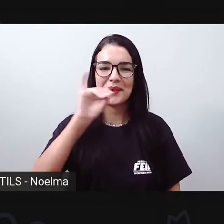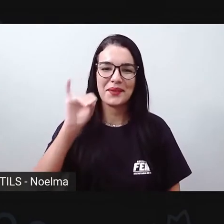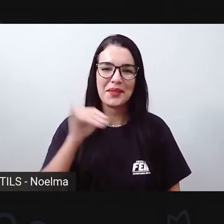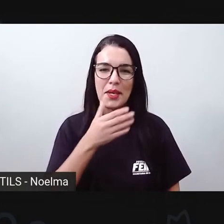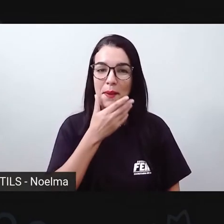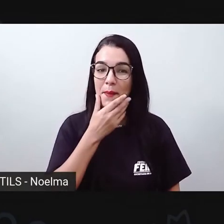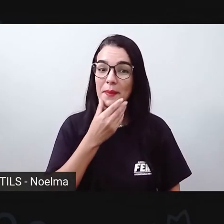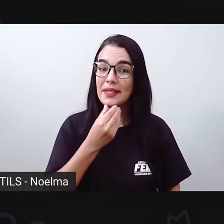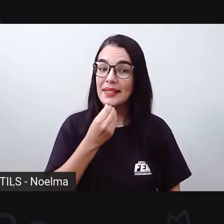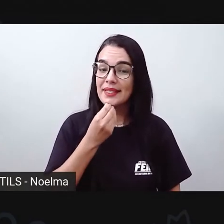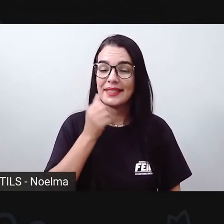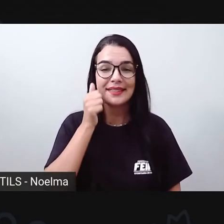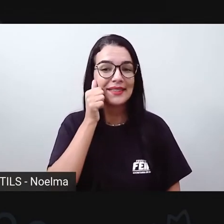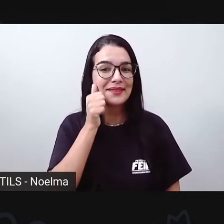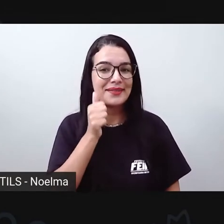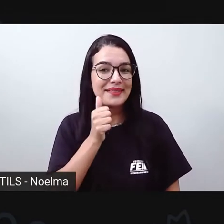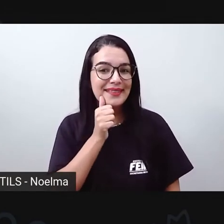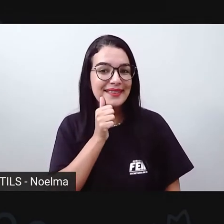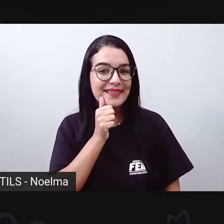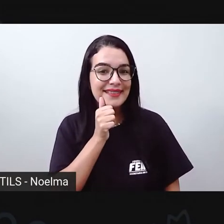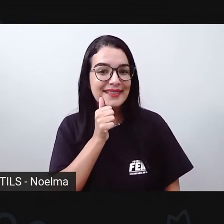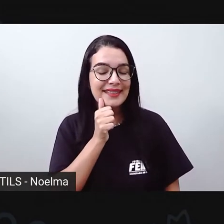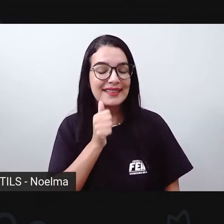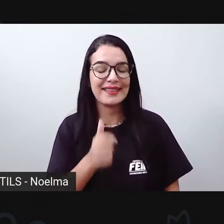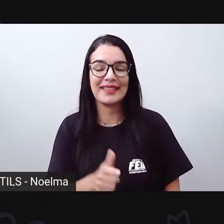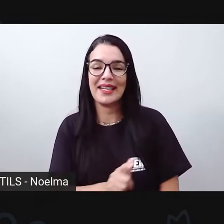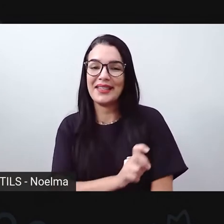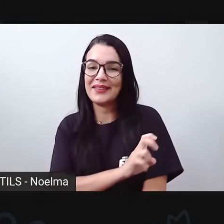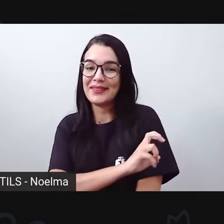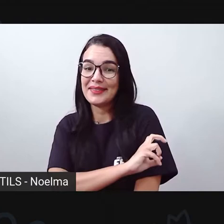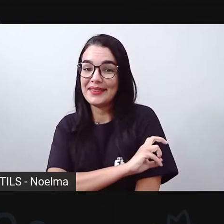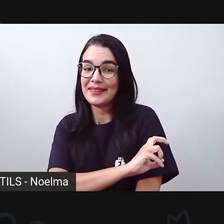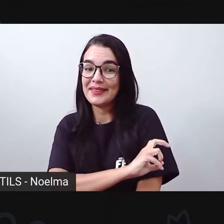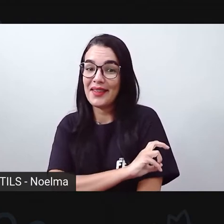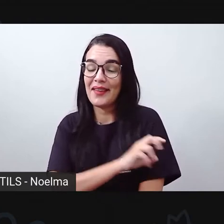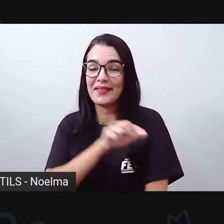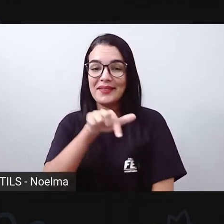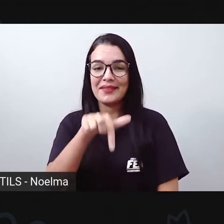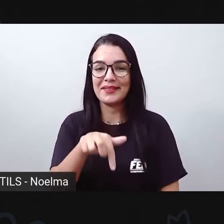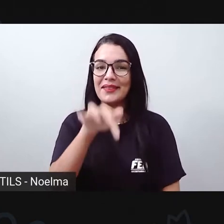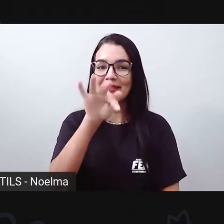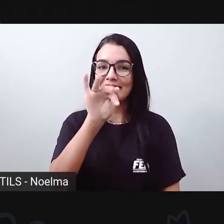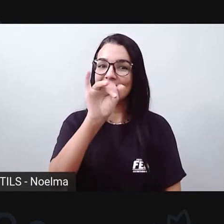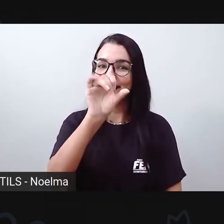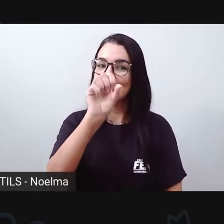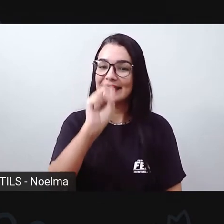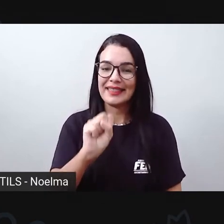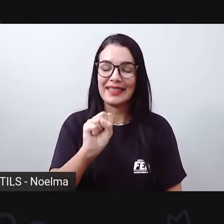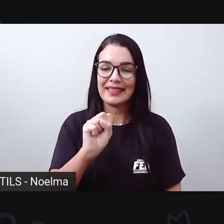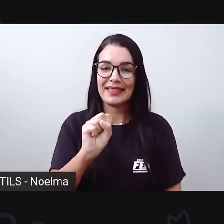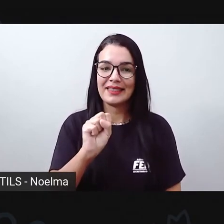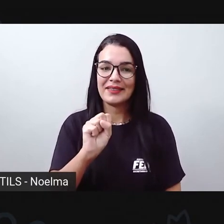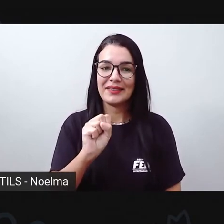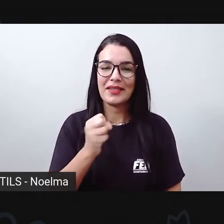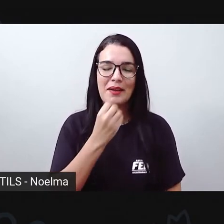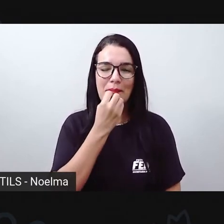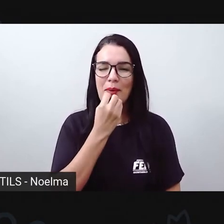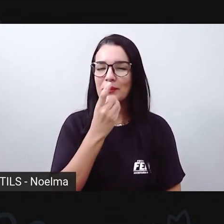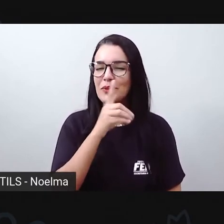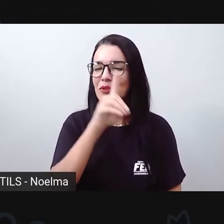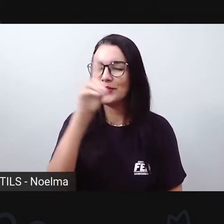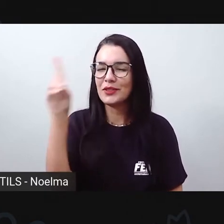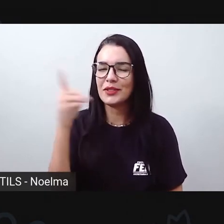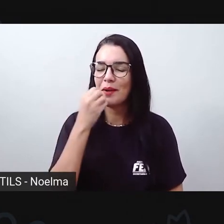Olá, meninos e meninas das turmas do quinto ano de Feira de Santana. Olhem só, bom dia,